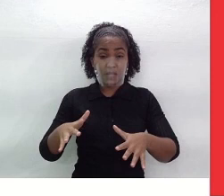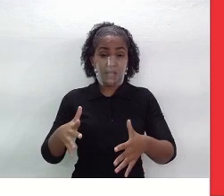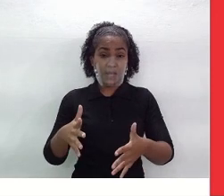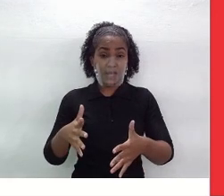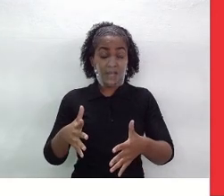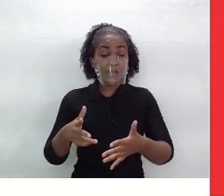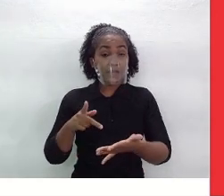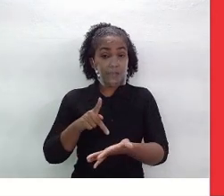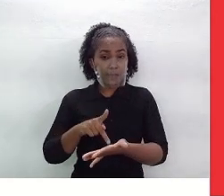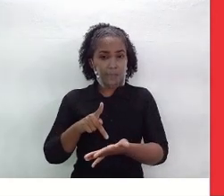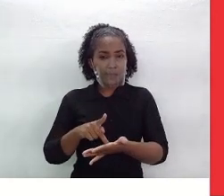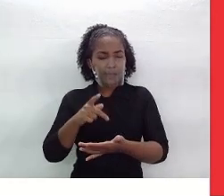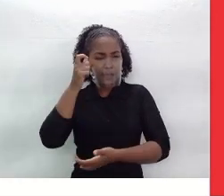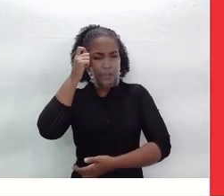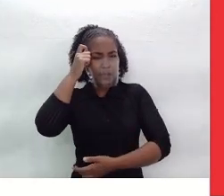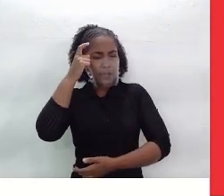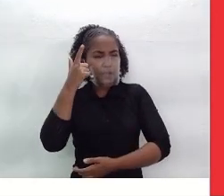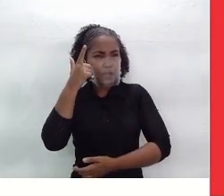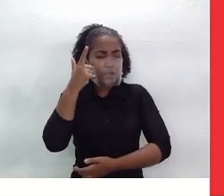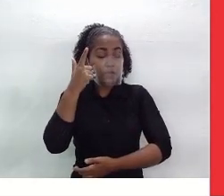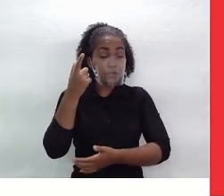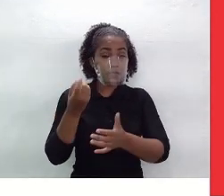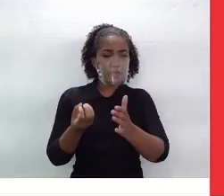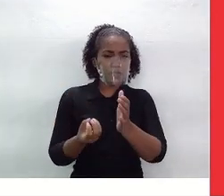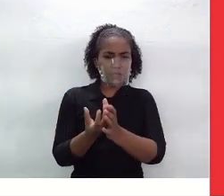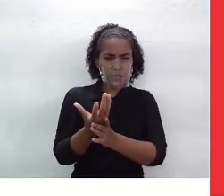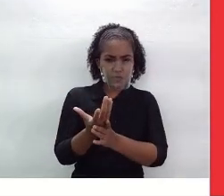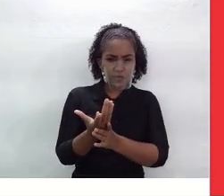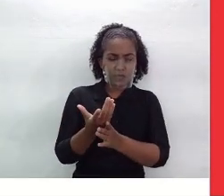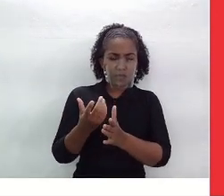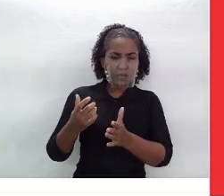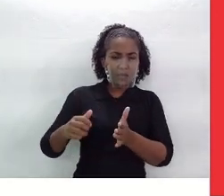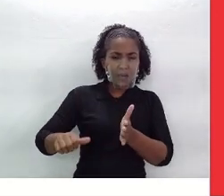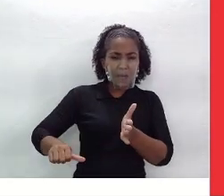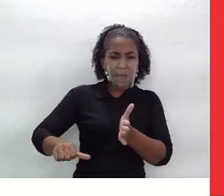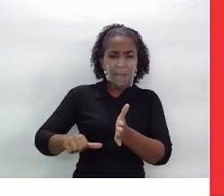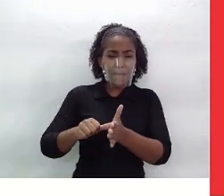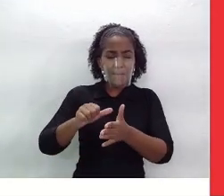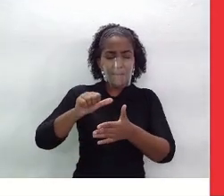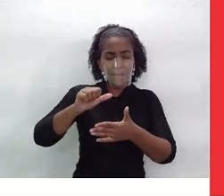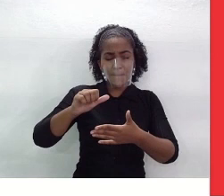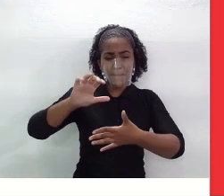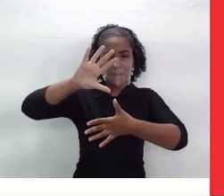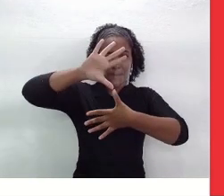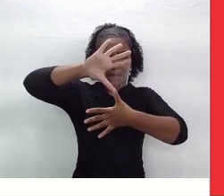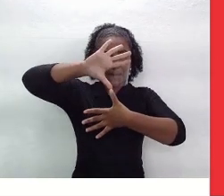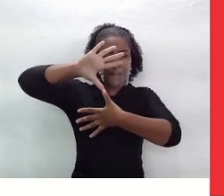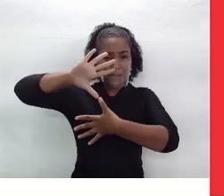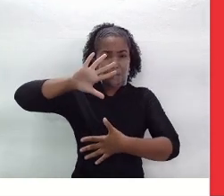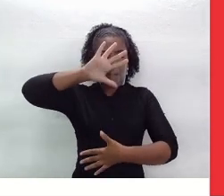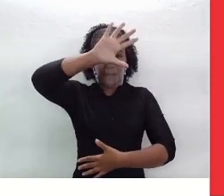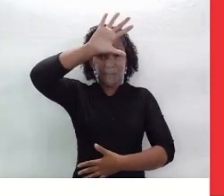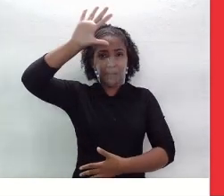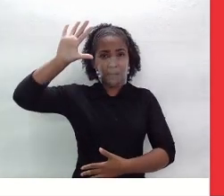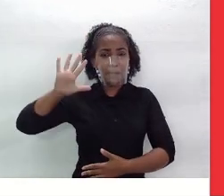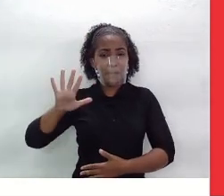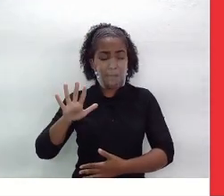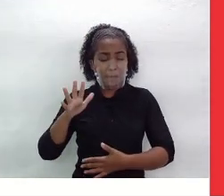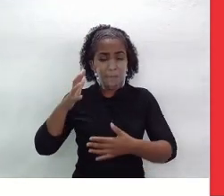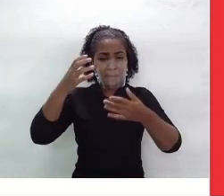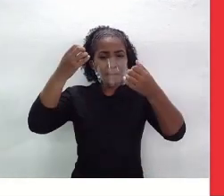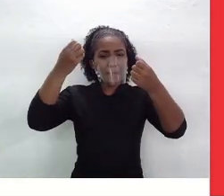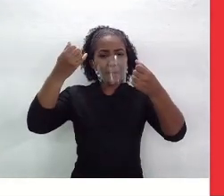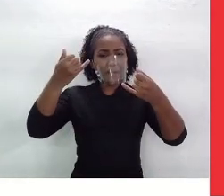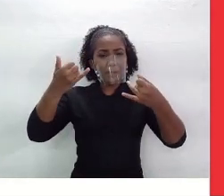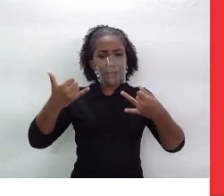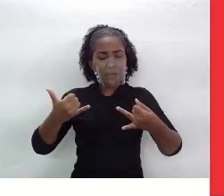rigor, essa ideia ela nasceu com os primeiros mapas do Atlântico Sul, ao mostrar